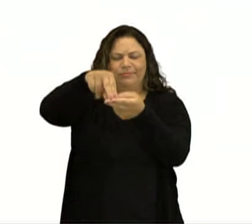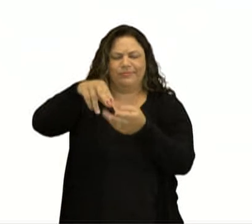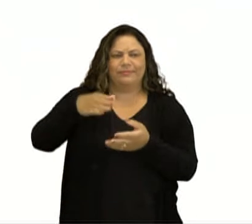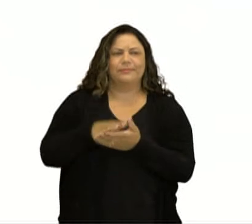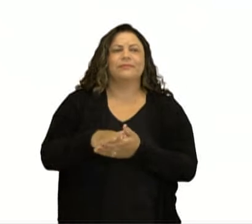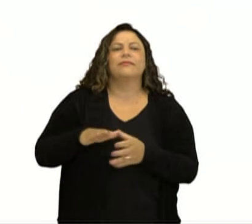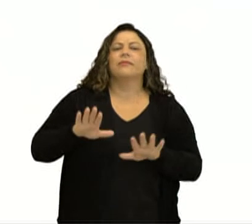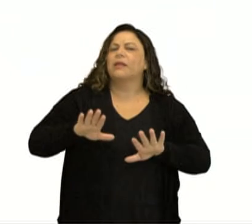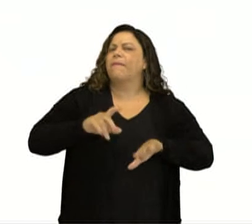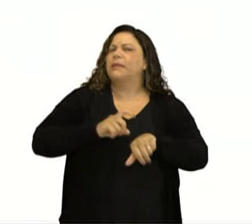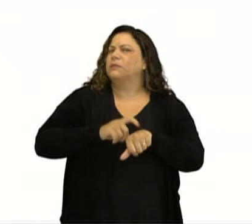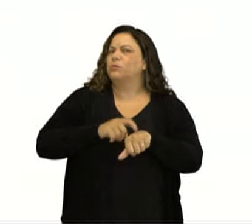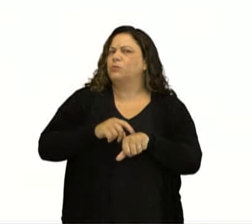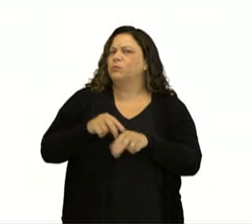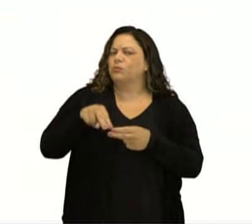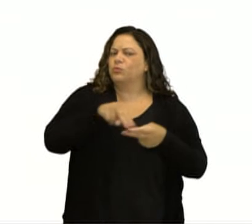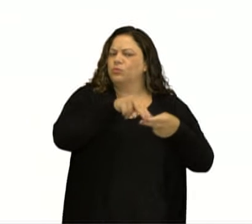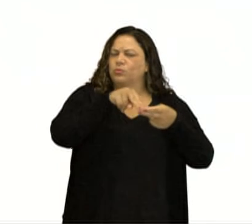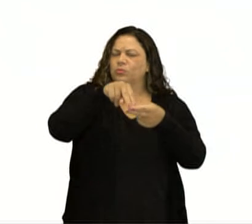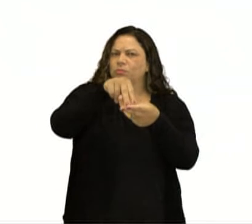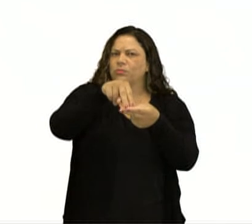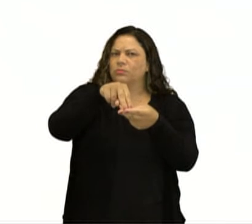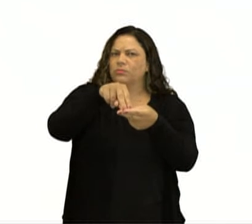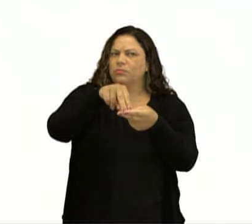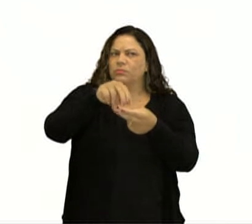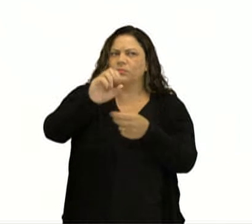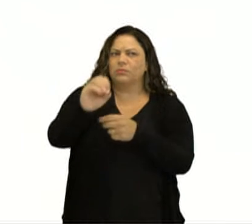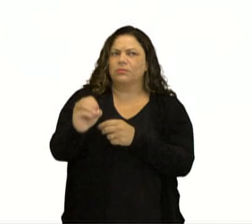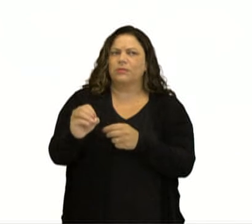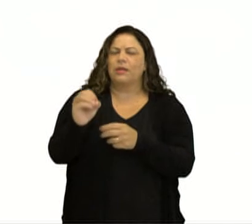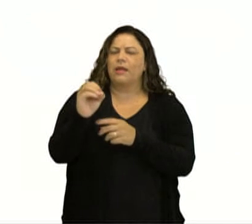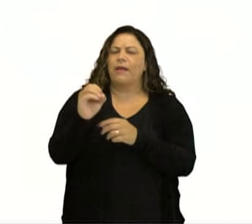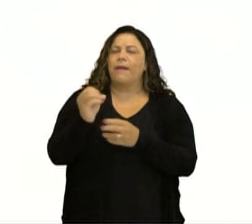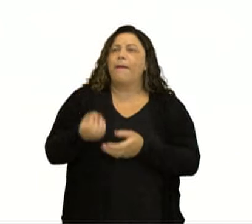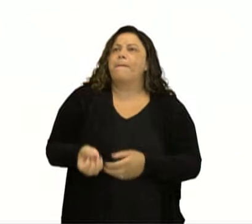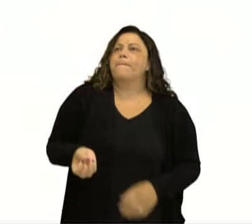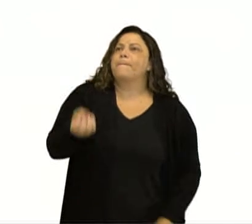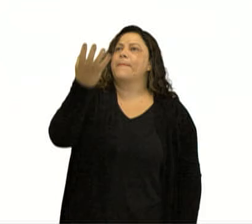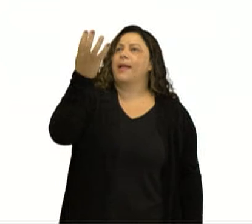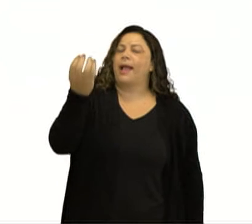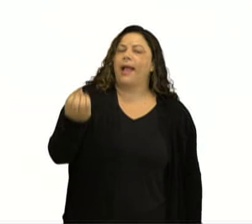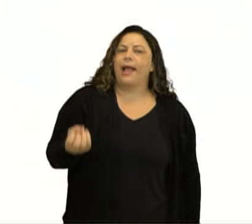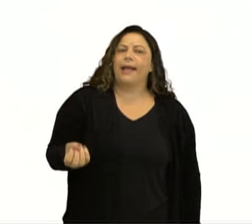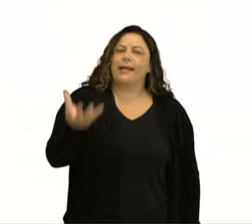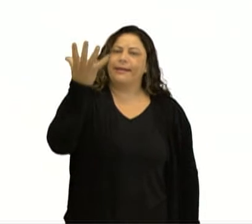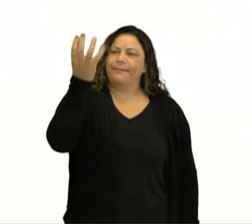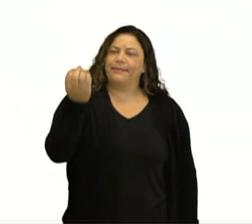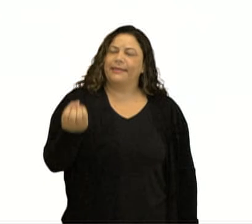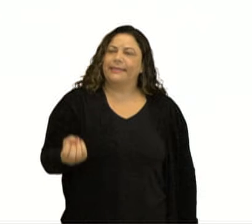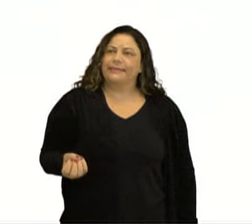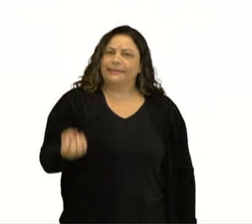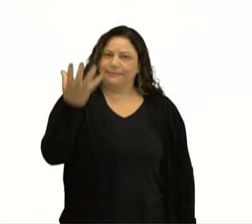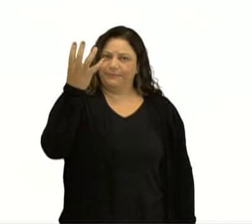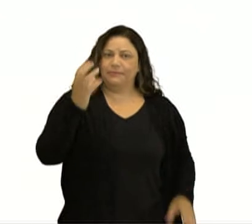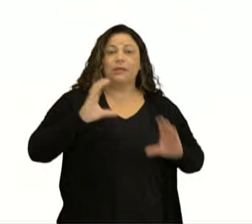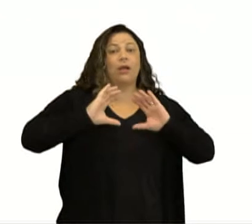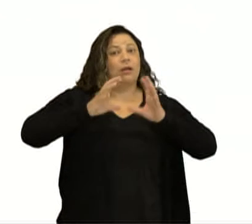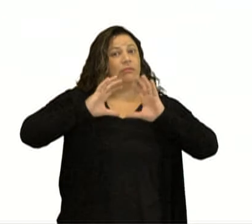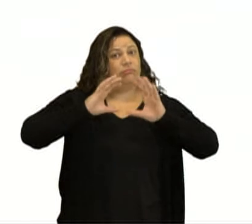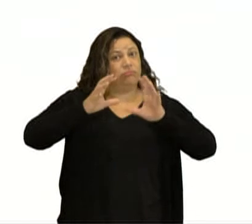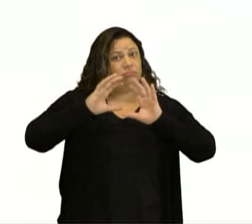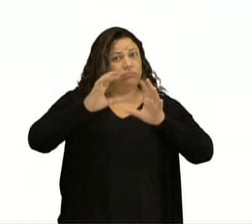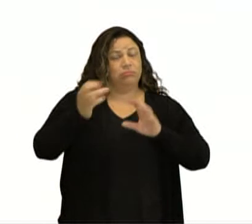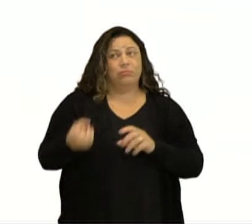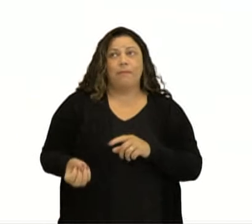momento, ele lança uma bola que sobe verticalmente. A bola sobe alguns metros e